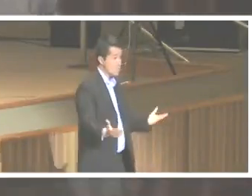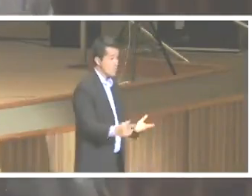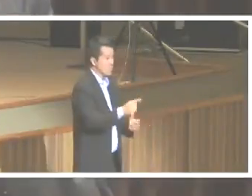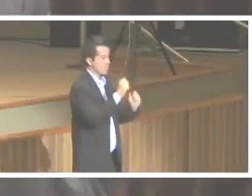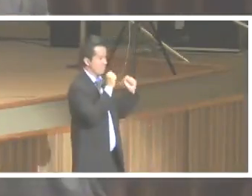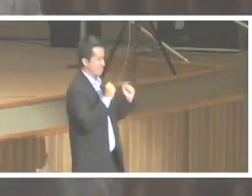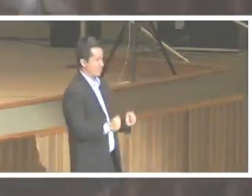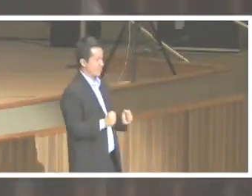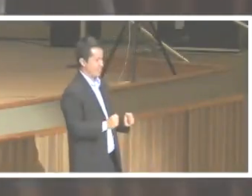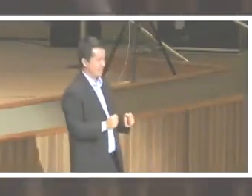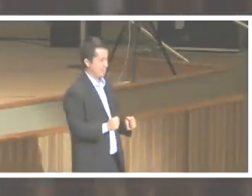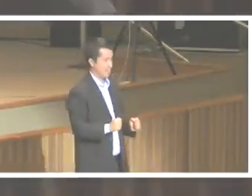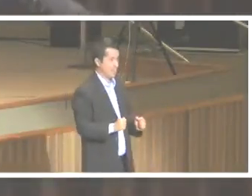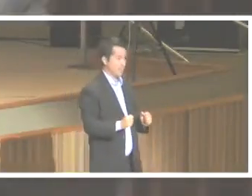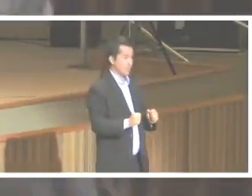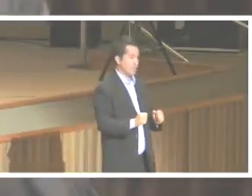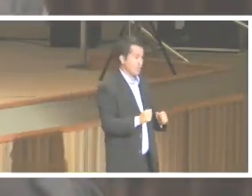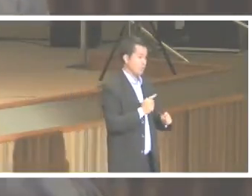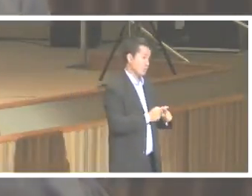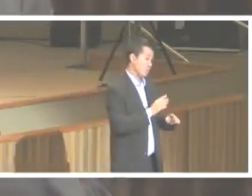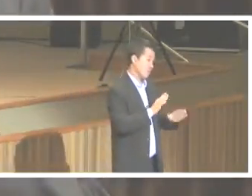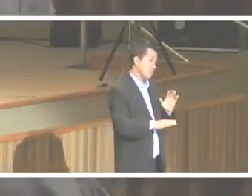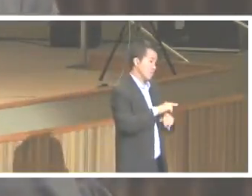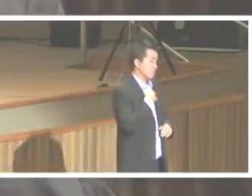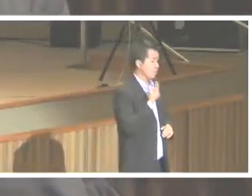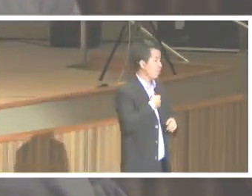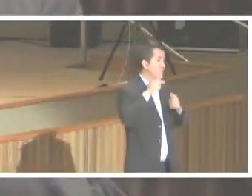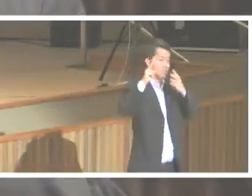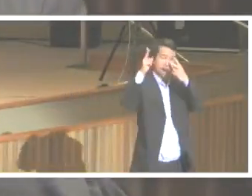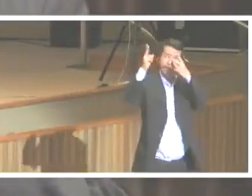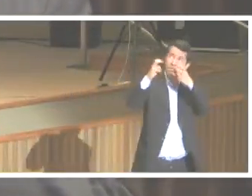perdeu tamanho só faz diferença pra você